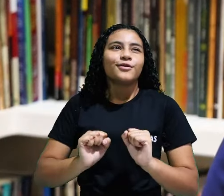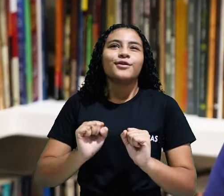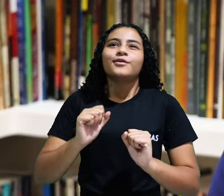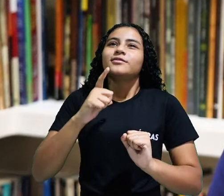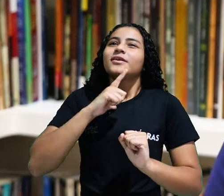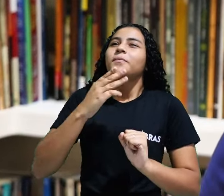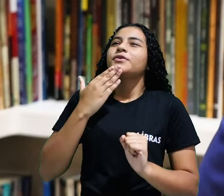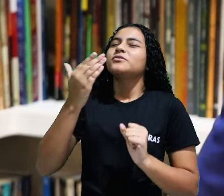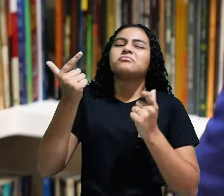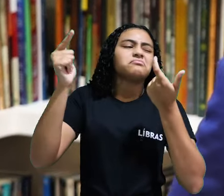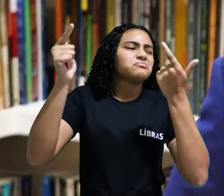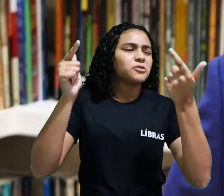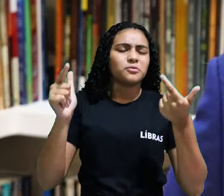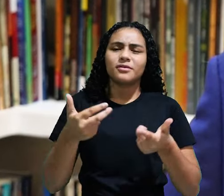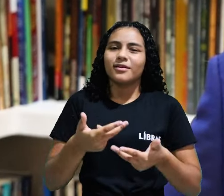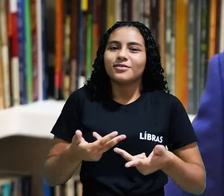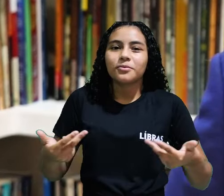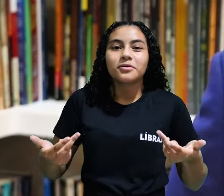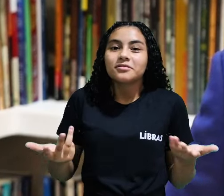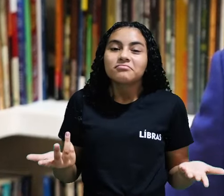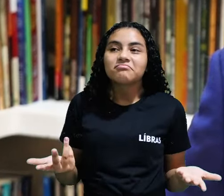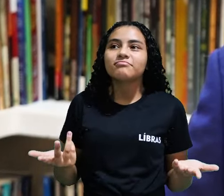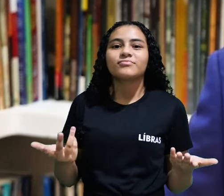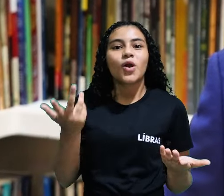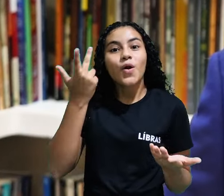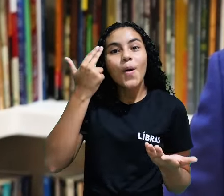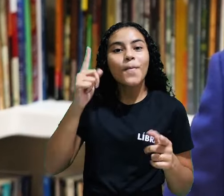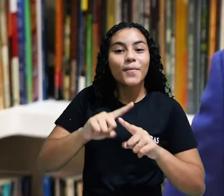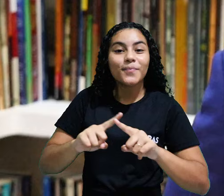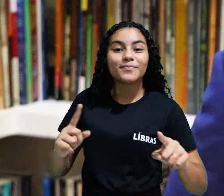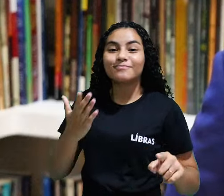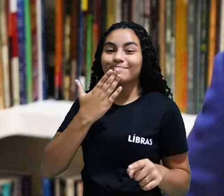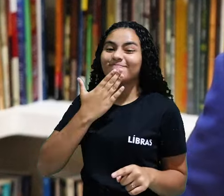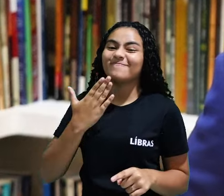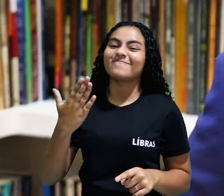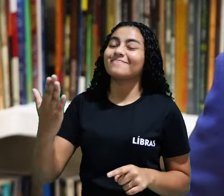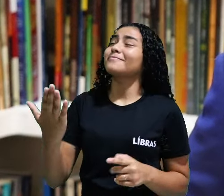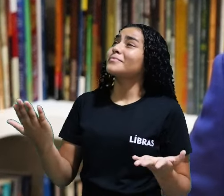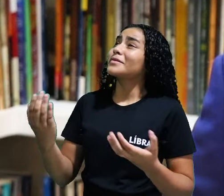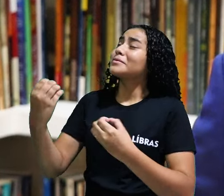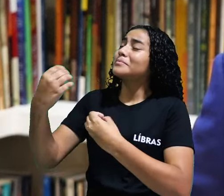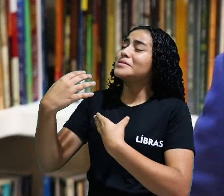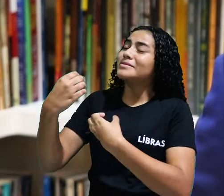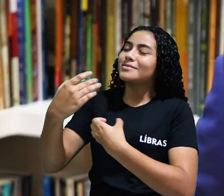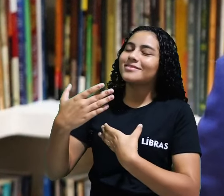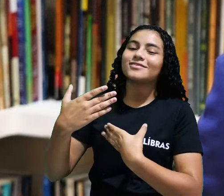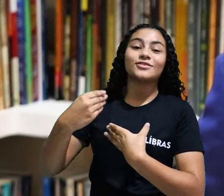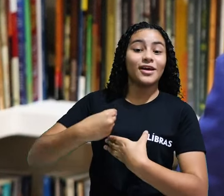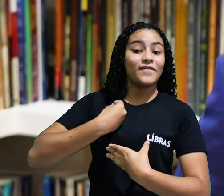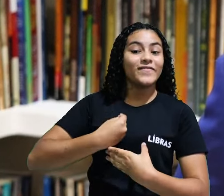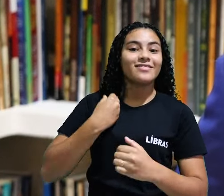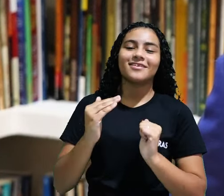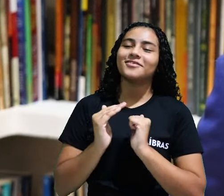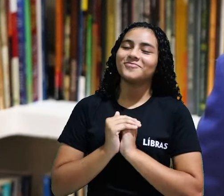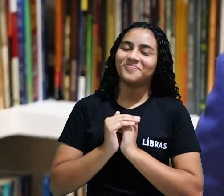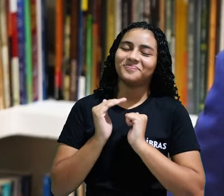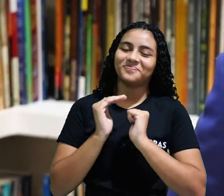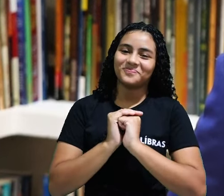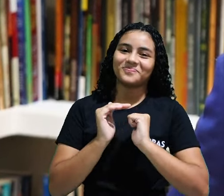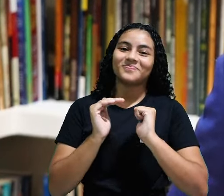pedido outras coisas igualmente nobres, mas pediram para ser ensinados na vida de